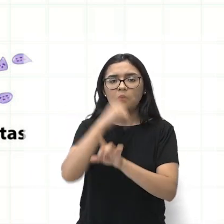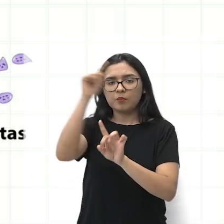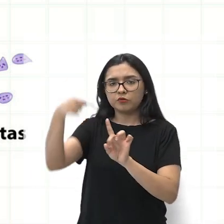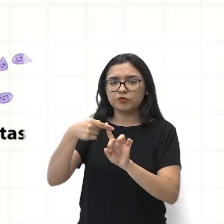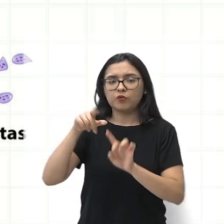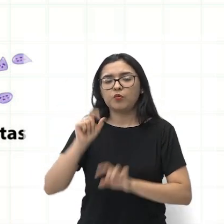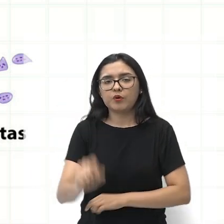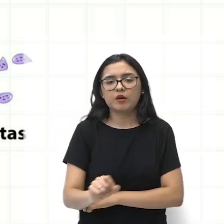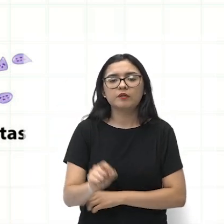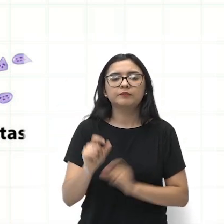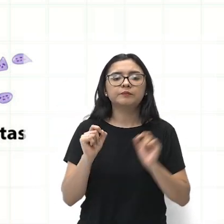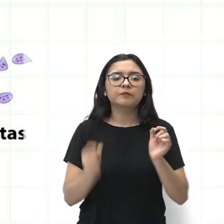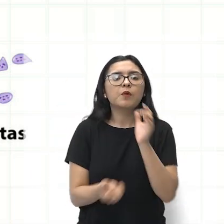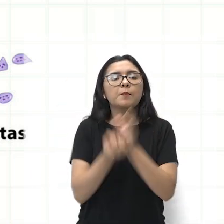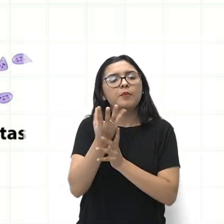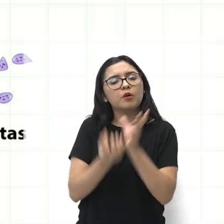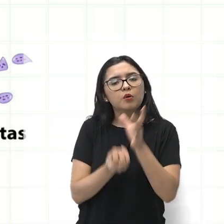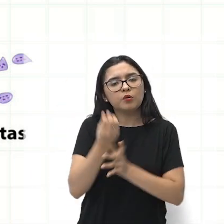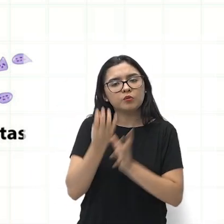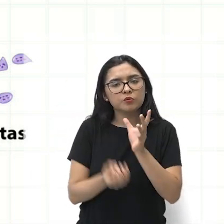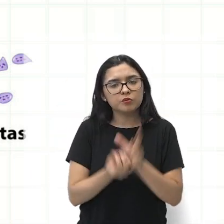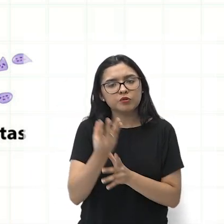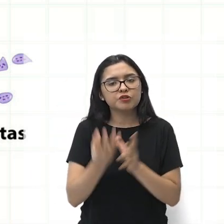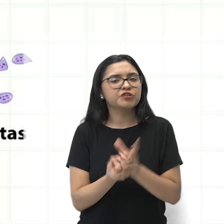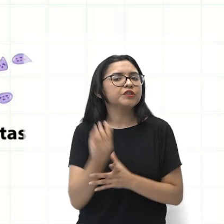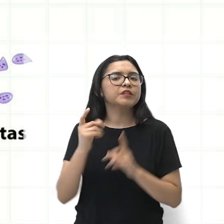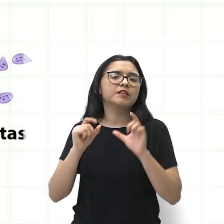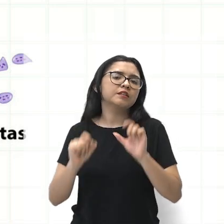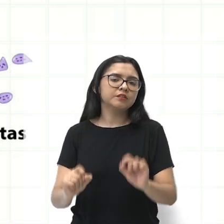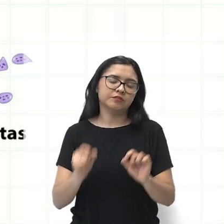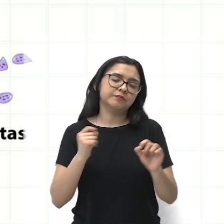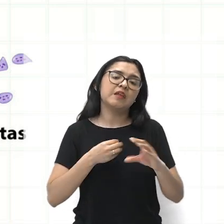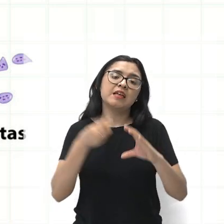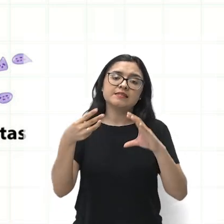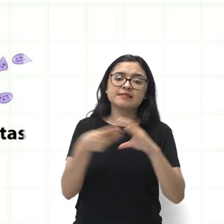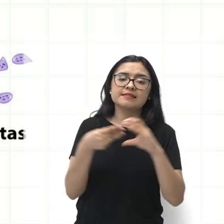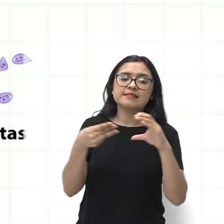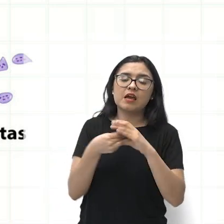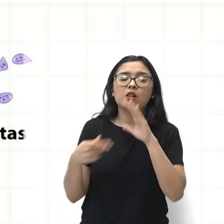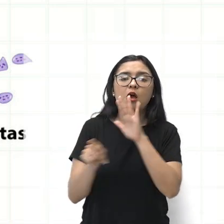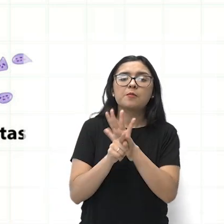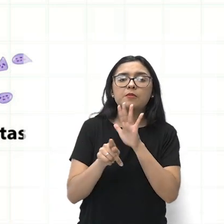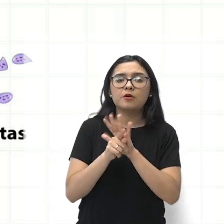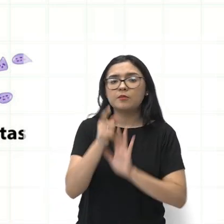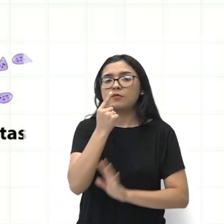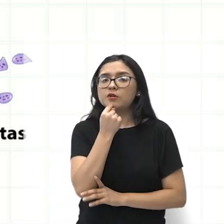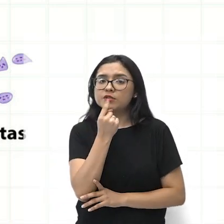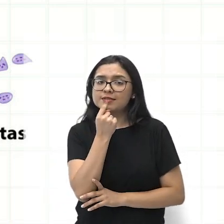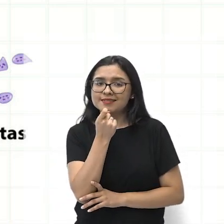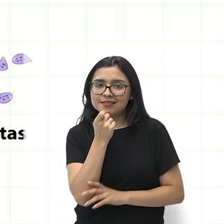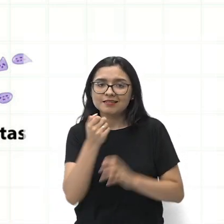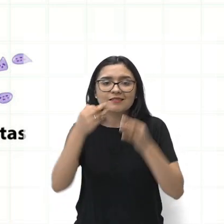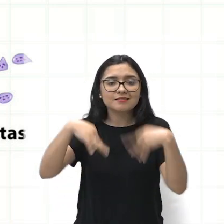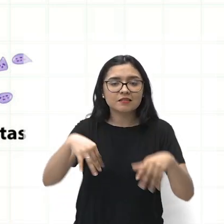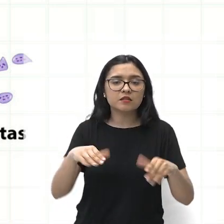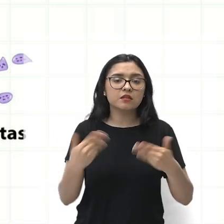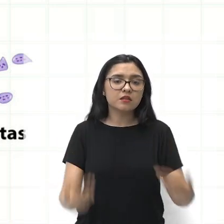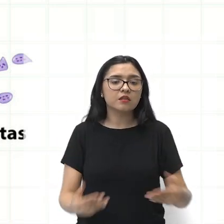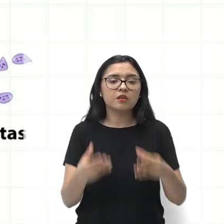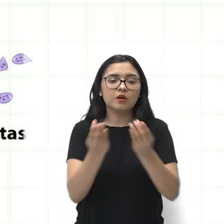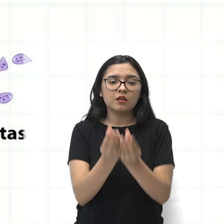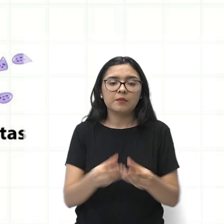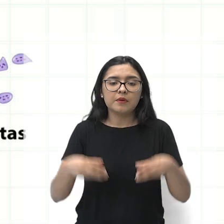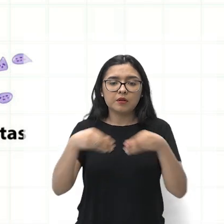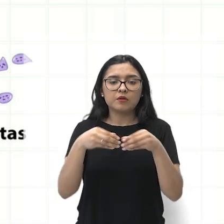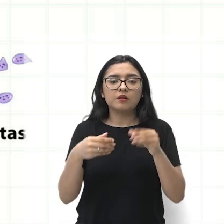também de produção de quê? Das nossas células sanguíneas, certo? Então, na